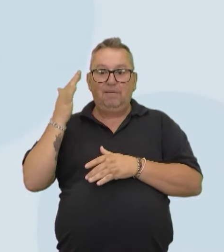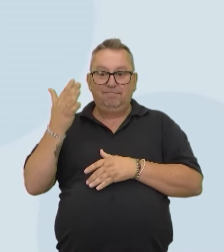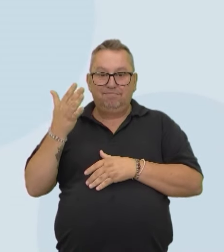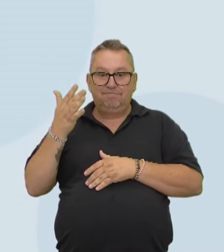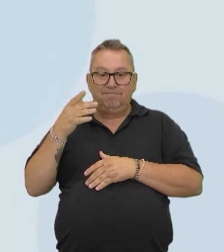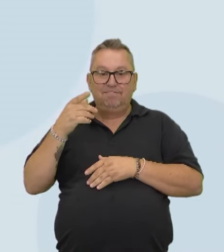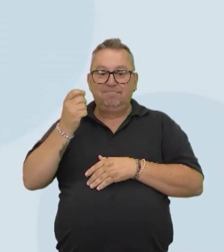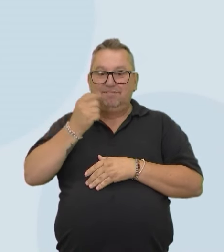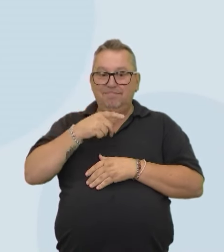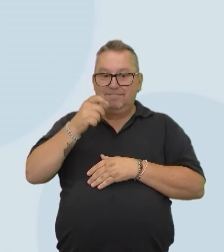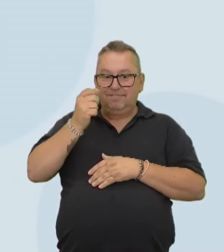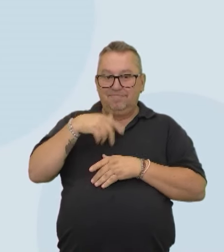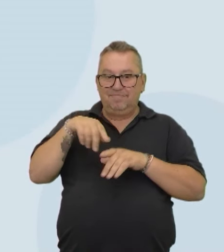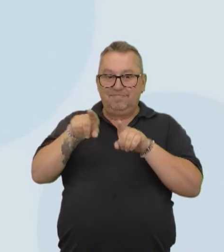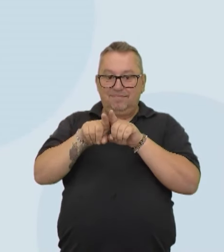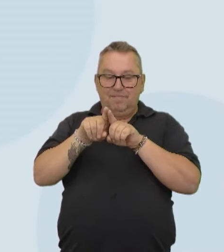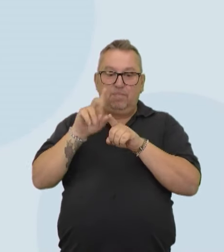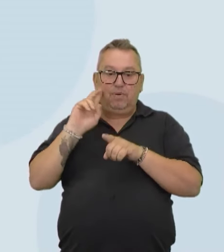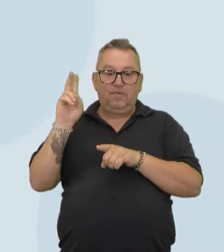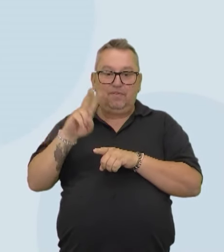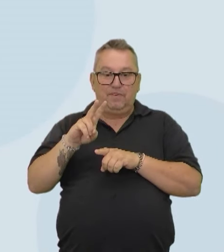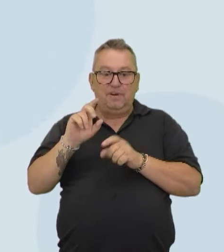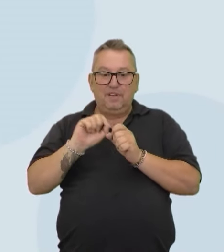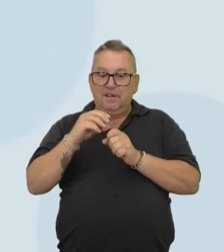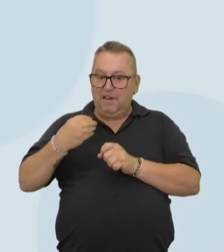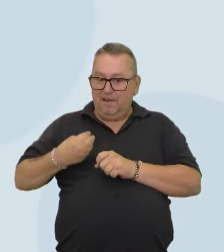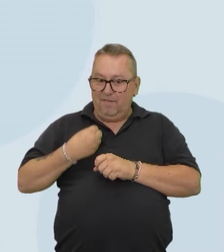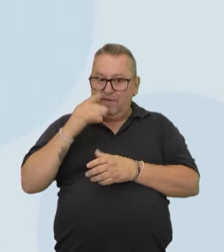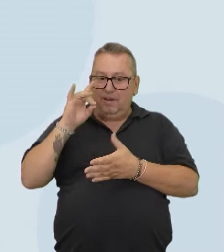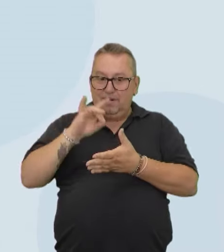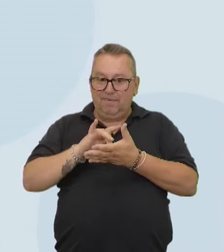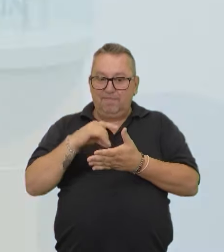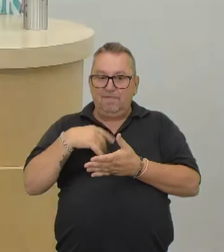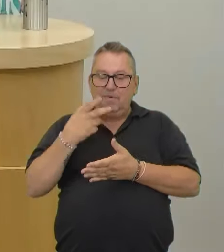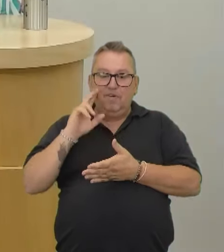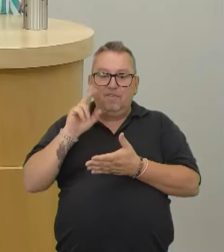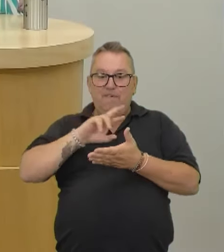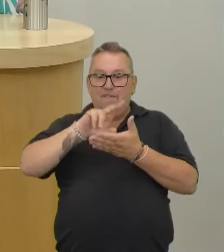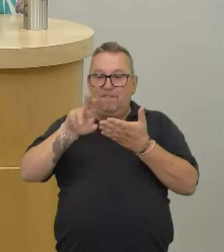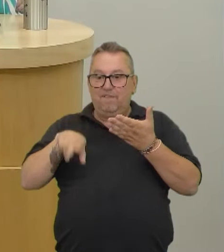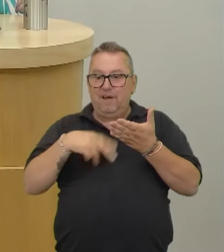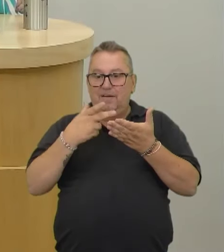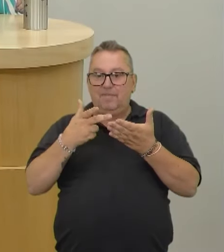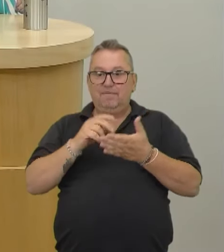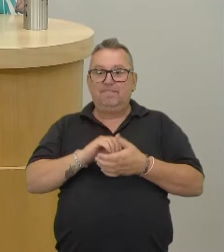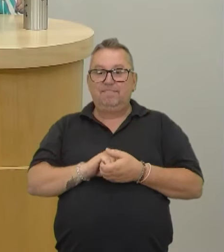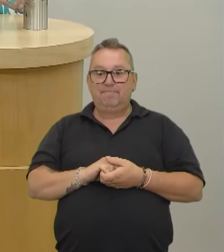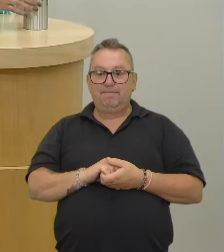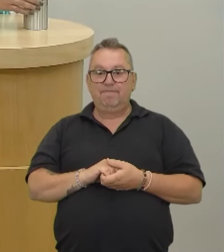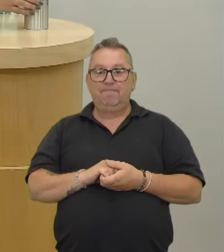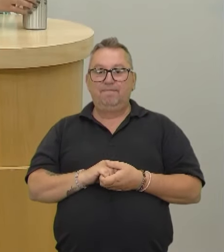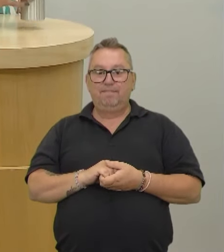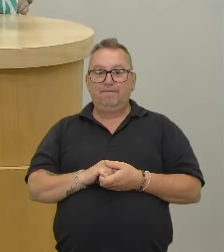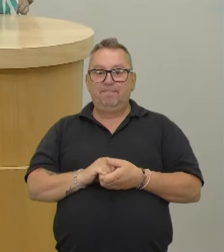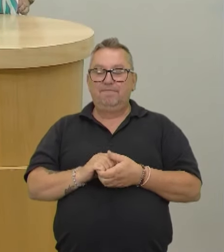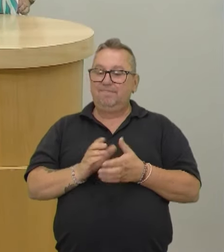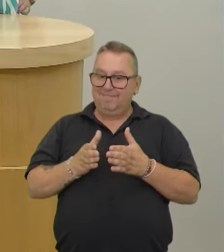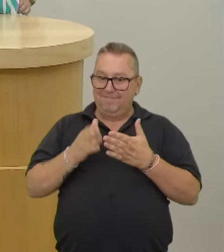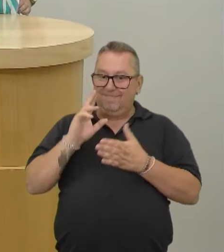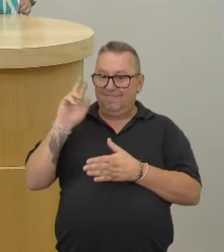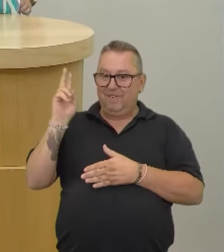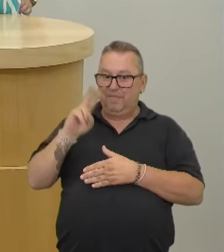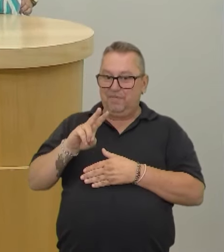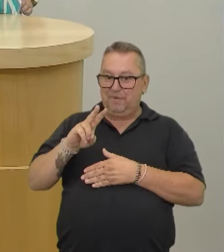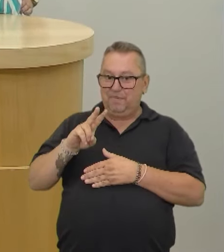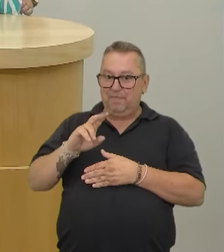muito divertidas, né? E a gente pode fazer na vida real. Ah, eu quero ver quero receber vários vídeos de vocês fazendo. Por favor.